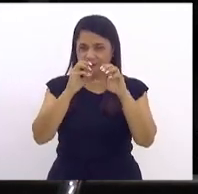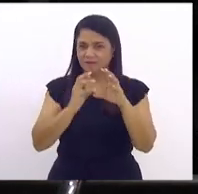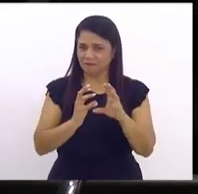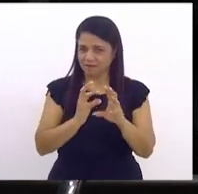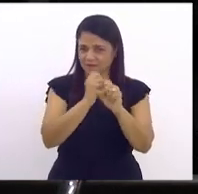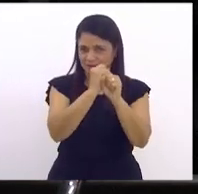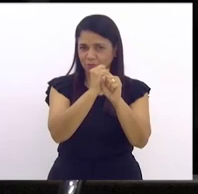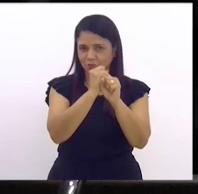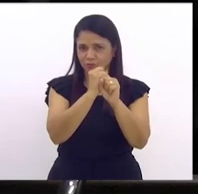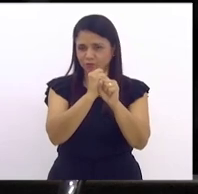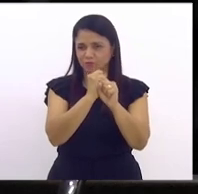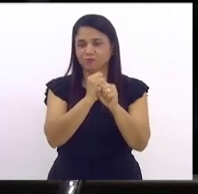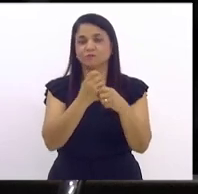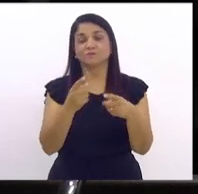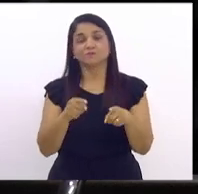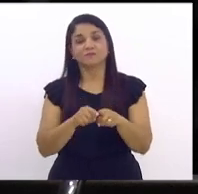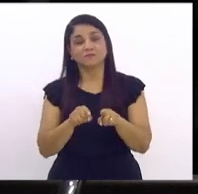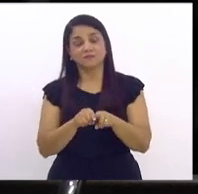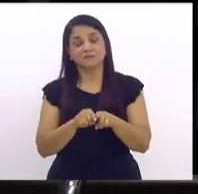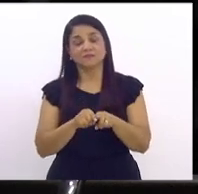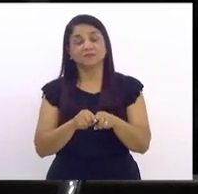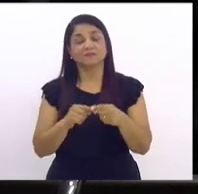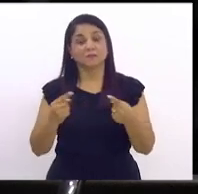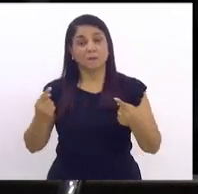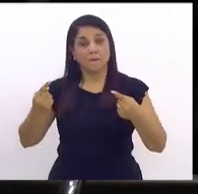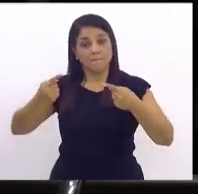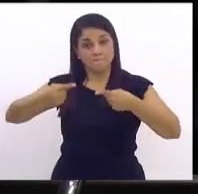Seria atribuição concorrente.